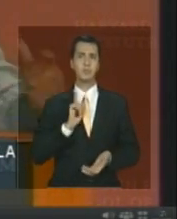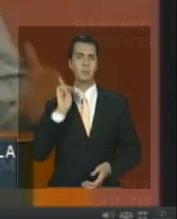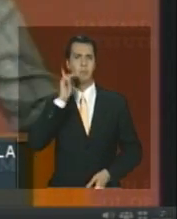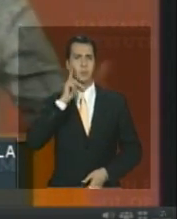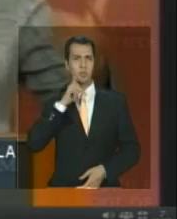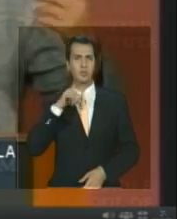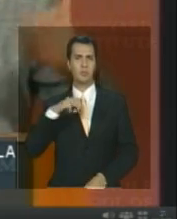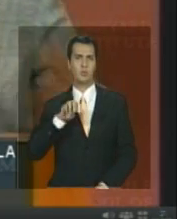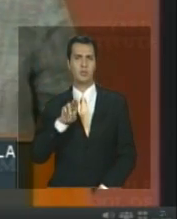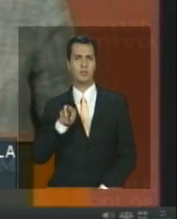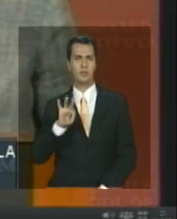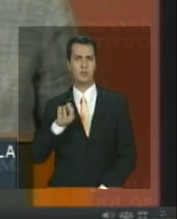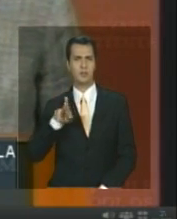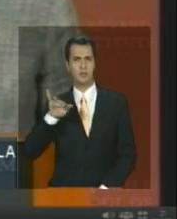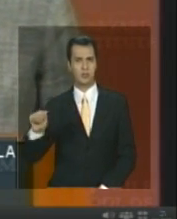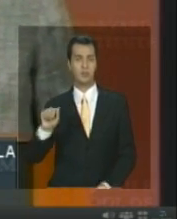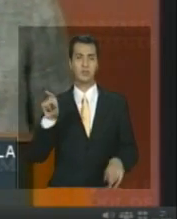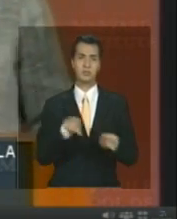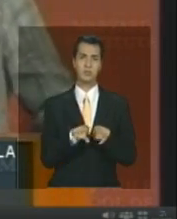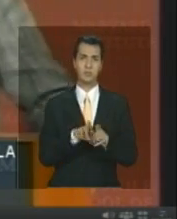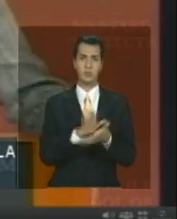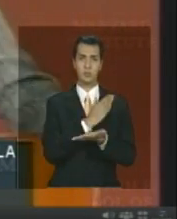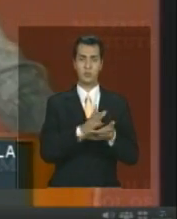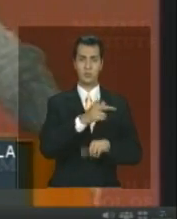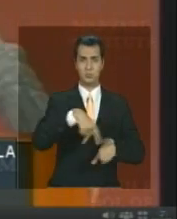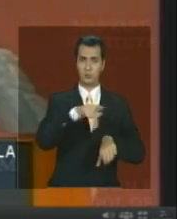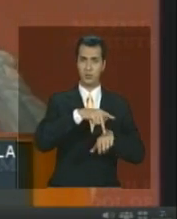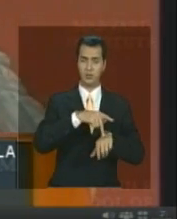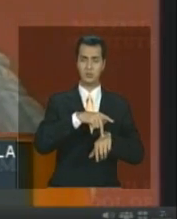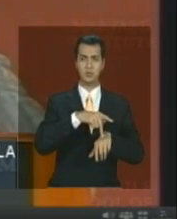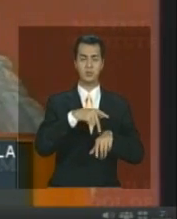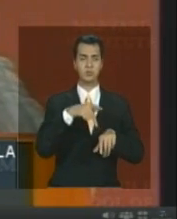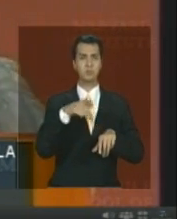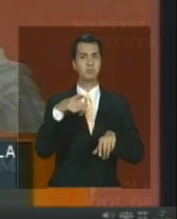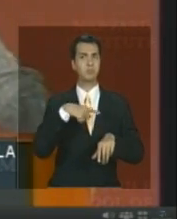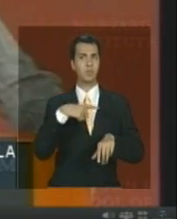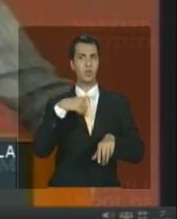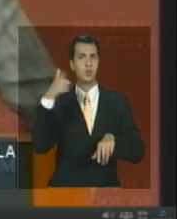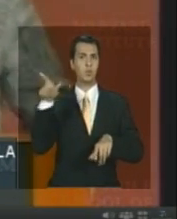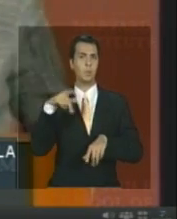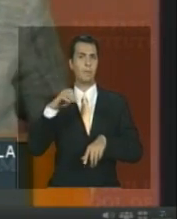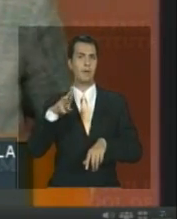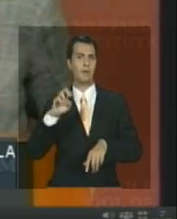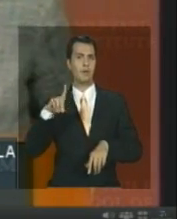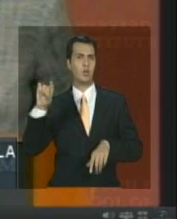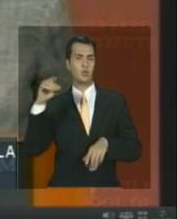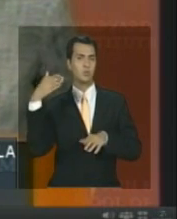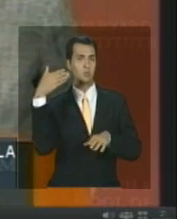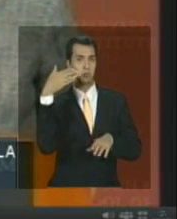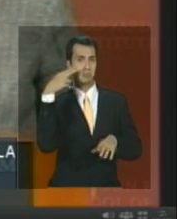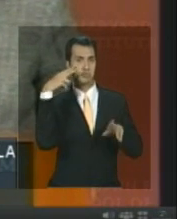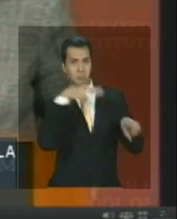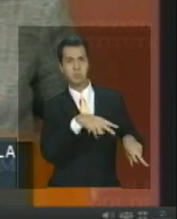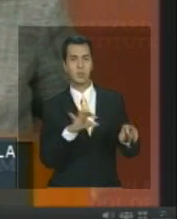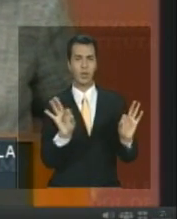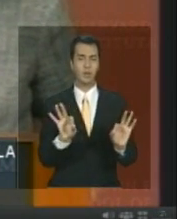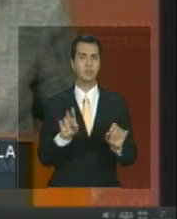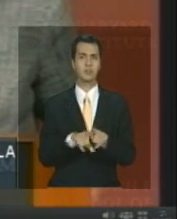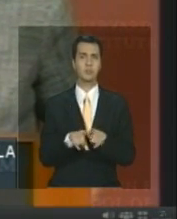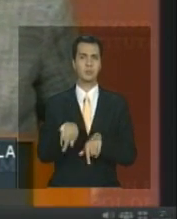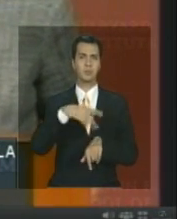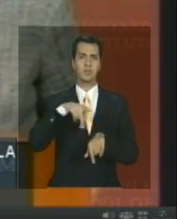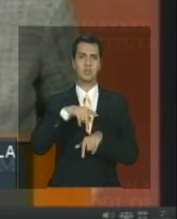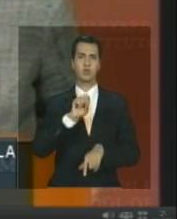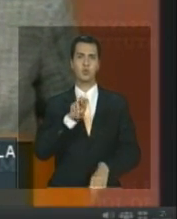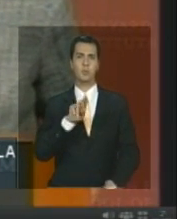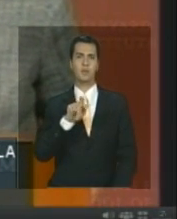os países que não estão na mira dos mercados ou países que são superavitários não terem